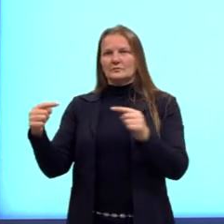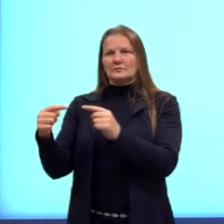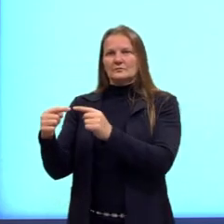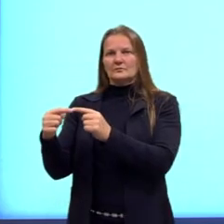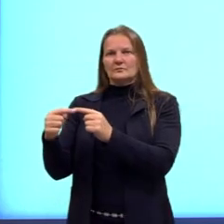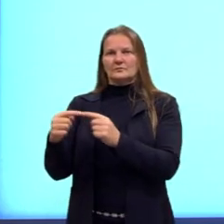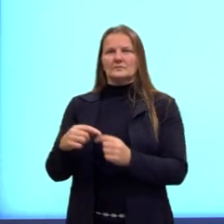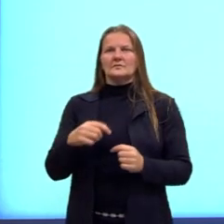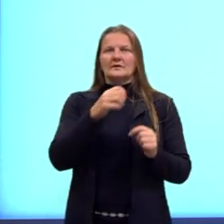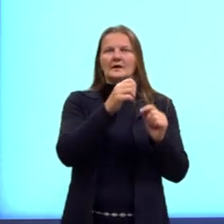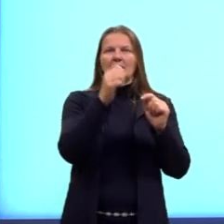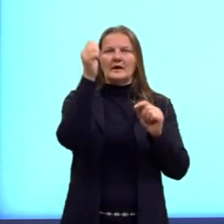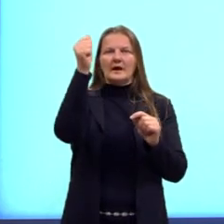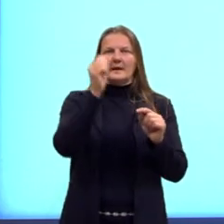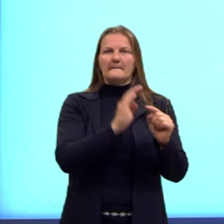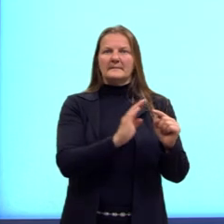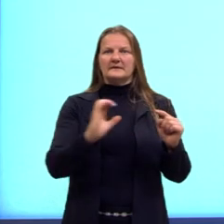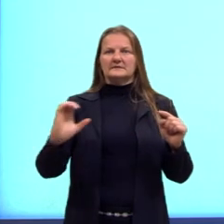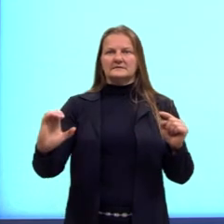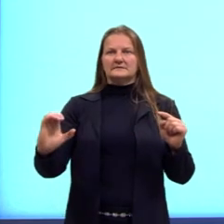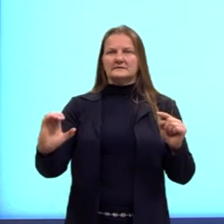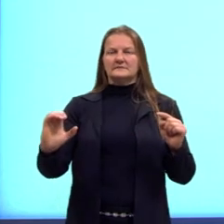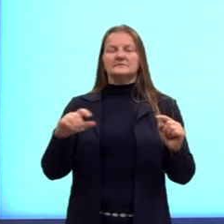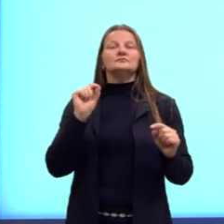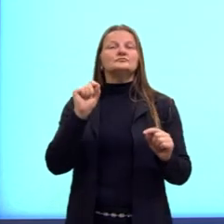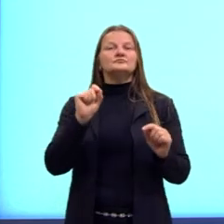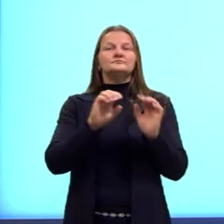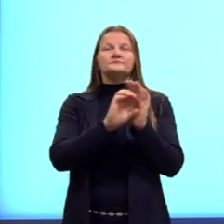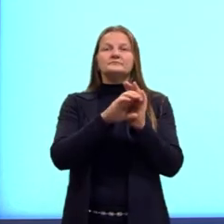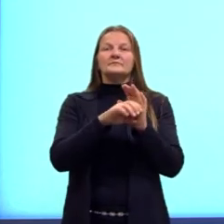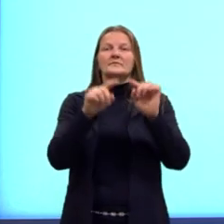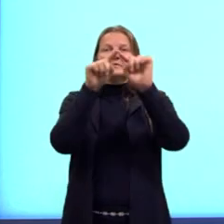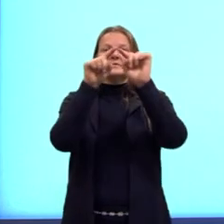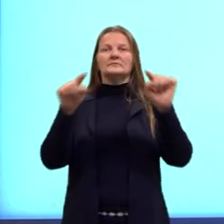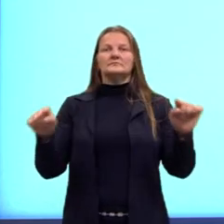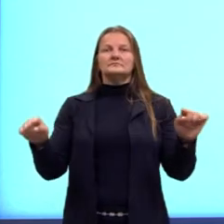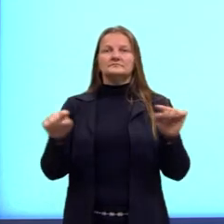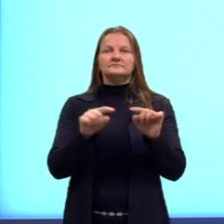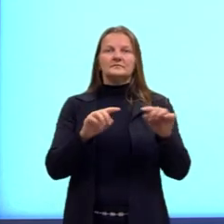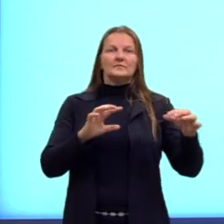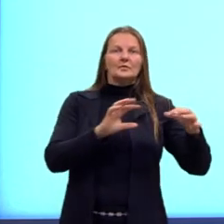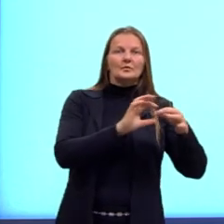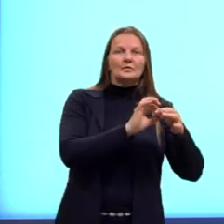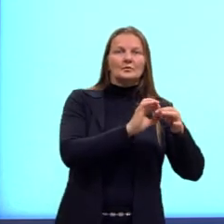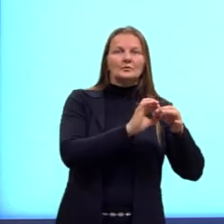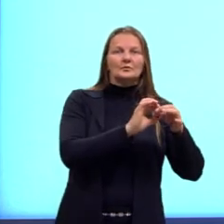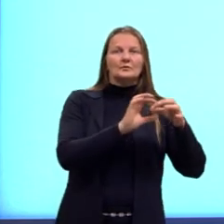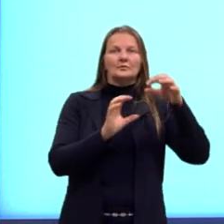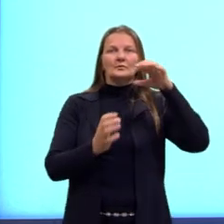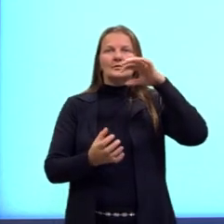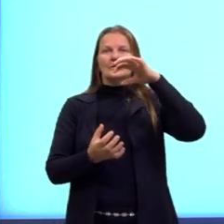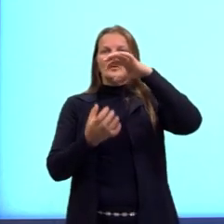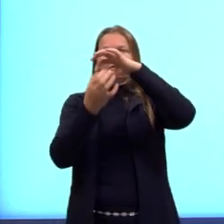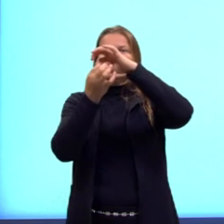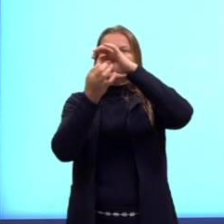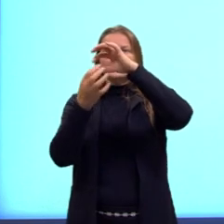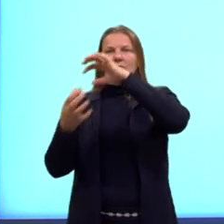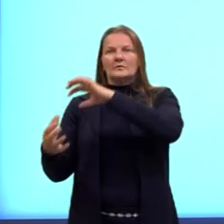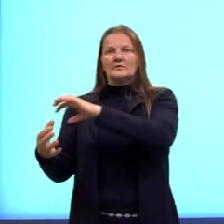Triângulo então ABC ele pode ser considerado como a união dos segmentos de cada lado